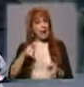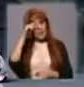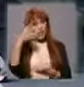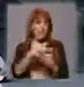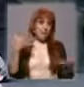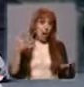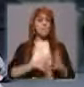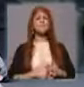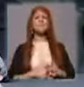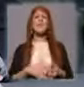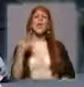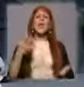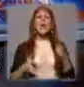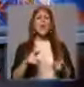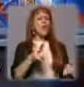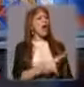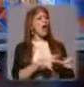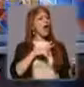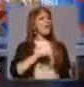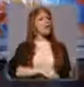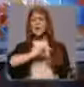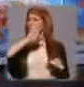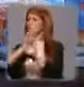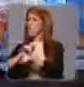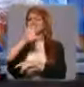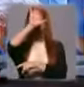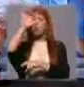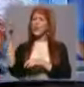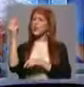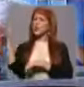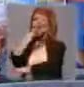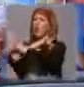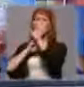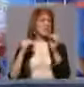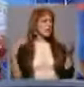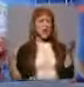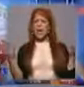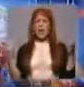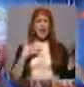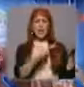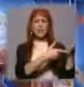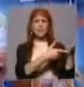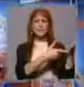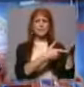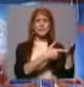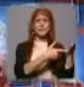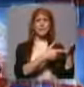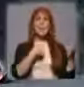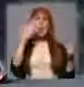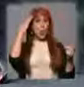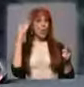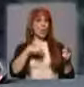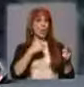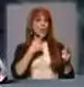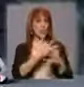dificuldade. Comparando esta realidade portuguesa com outros países da União Europeia, em que é que ficamos? Eu julgo que há uma